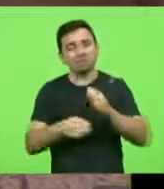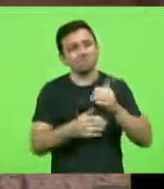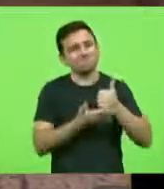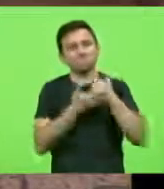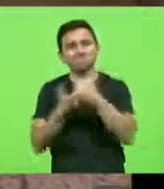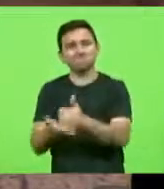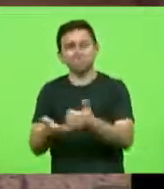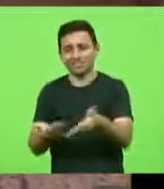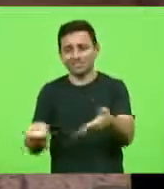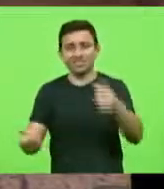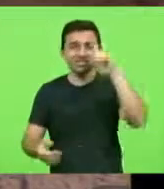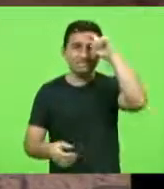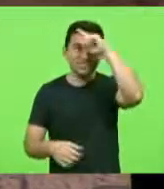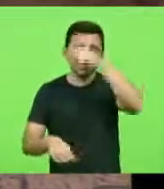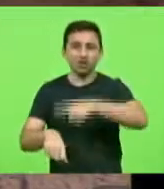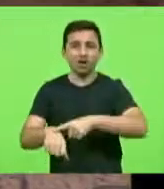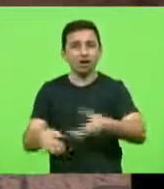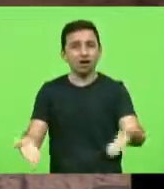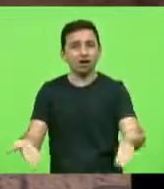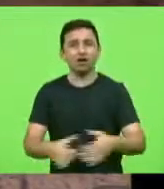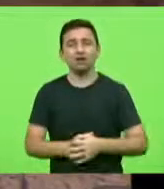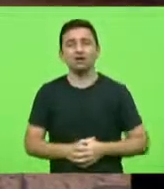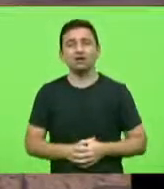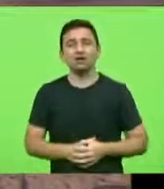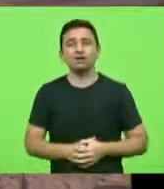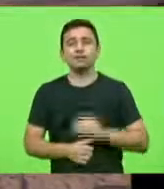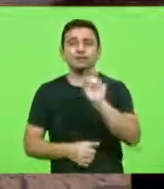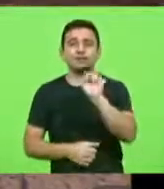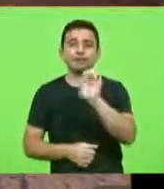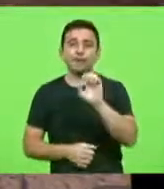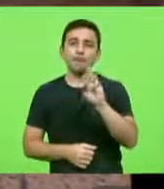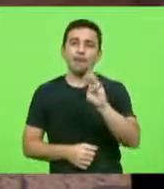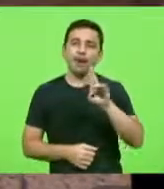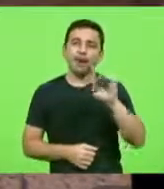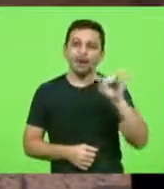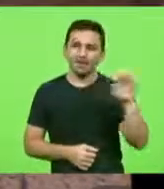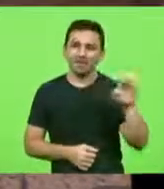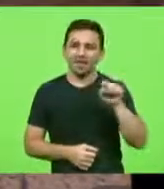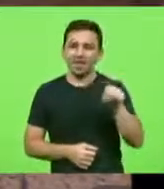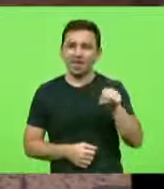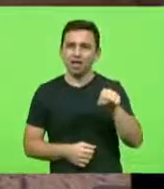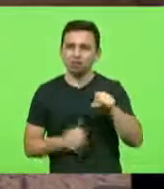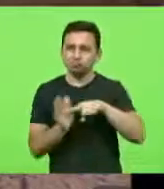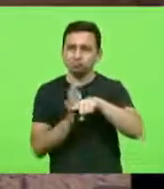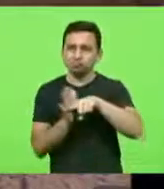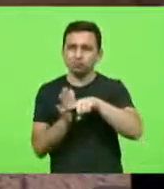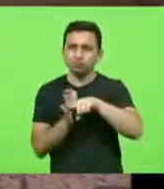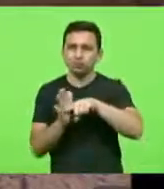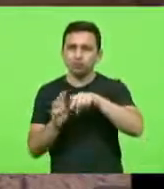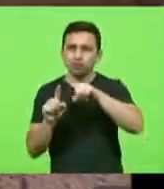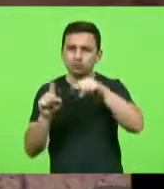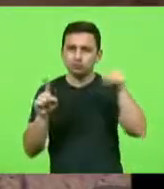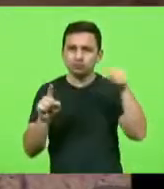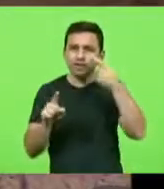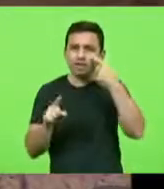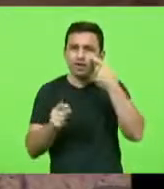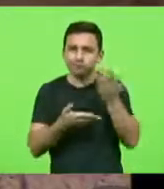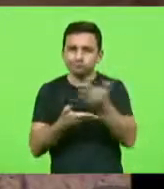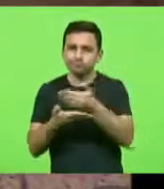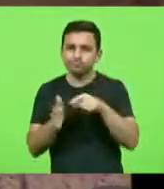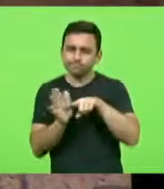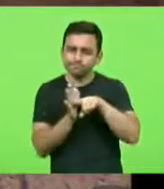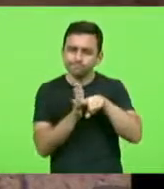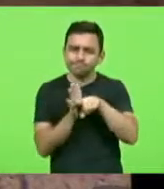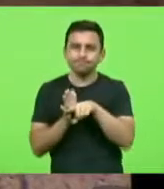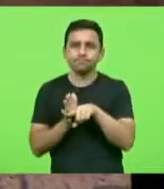hora difícil. E o próprio Sebrae, senhor presidente, fez um levantamento muito, muito oportuno